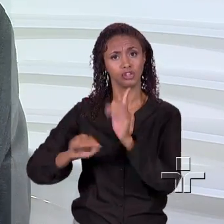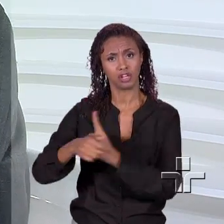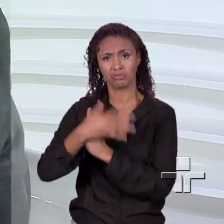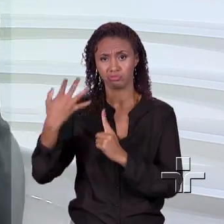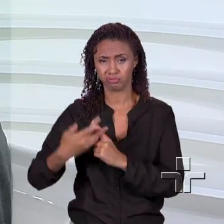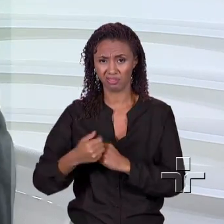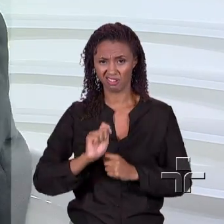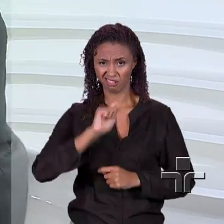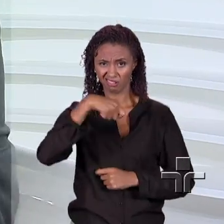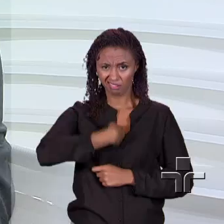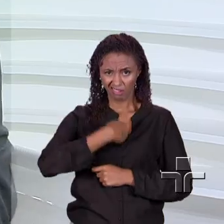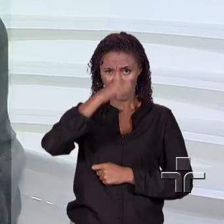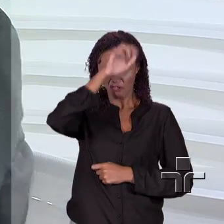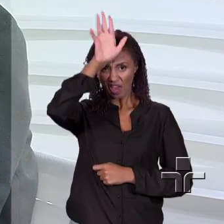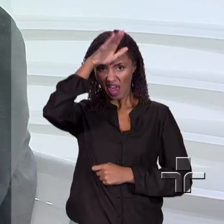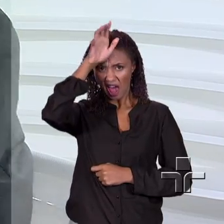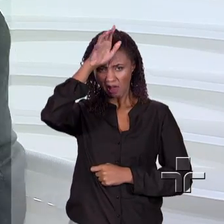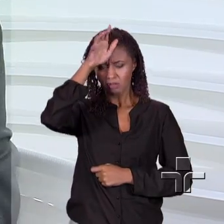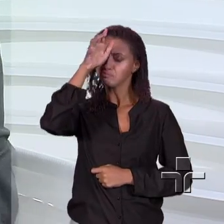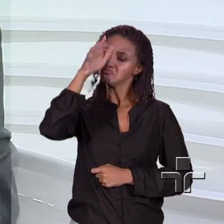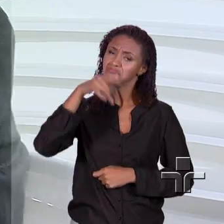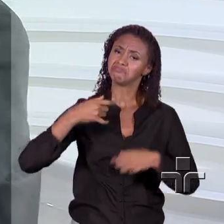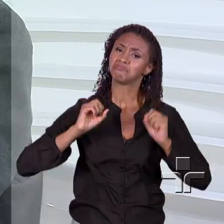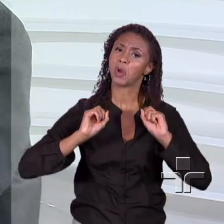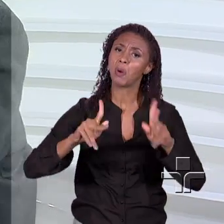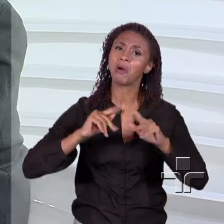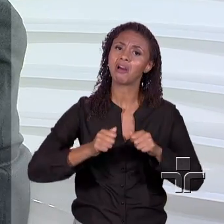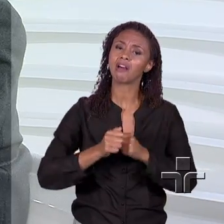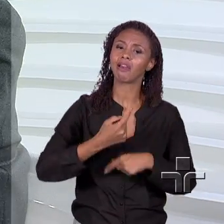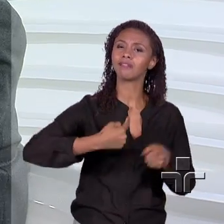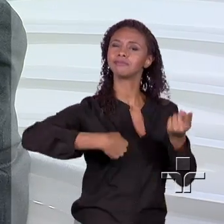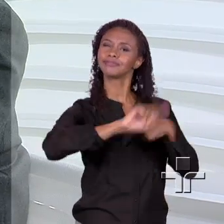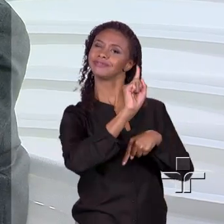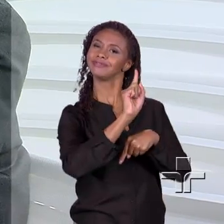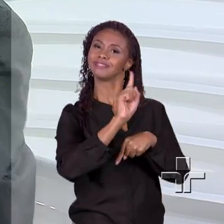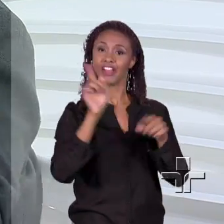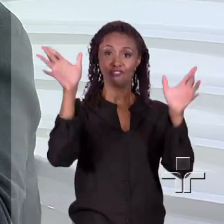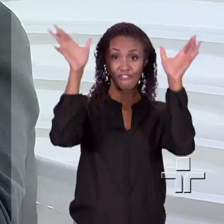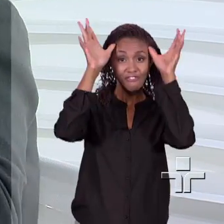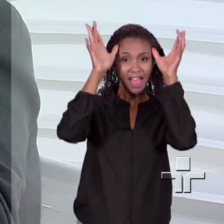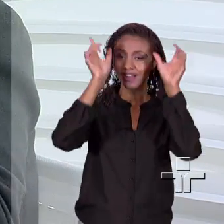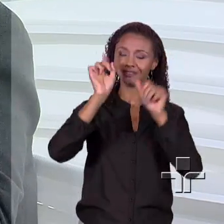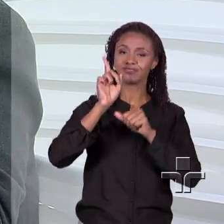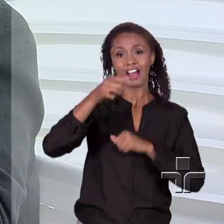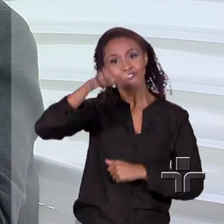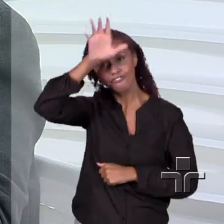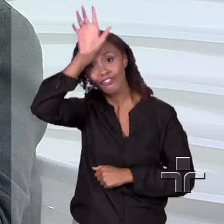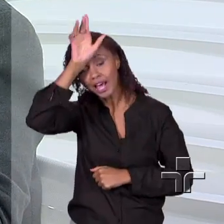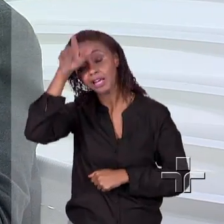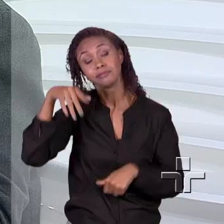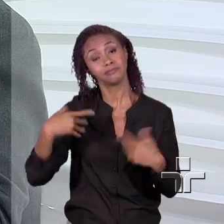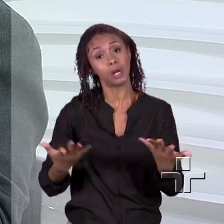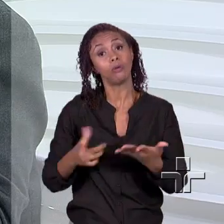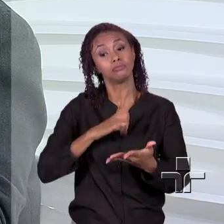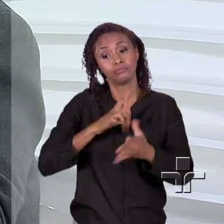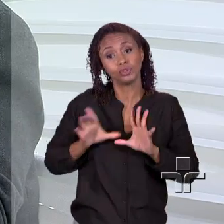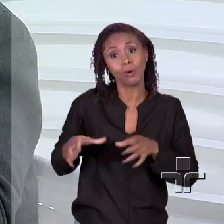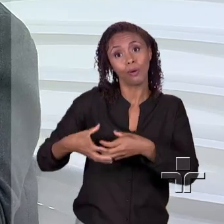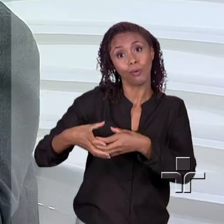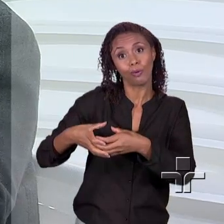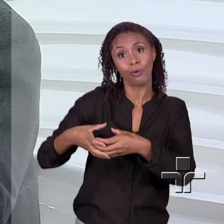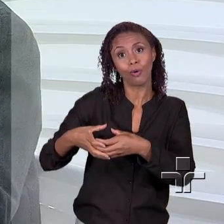viado. Vamos transformar essa coisa pejorativa em uma coisa positiva. Nesse sentido, ele fazia parte de um grupo de pessoas que estava